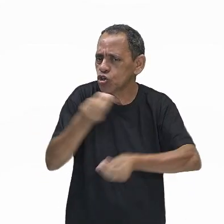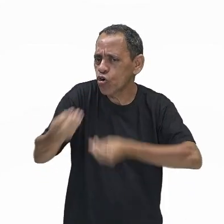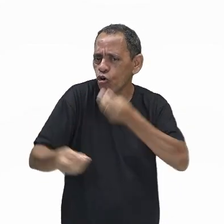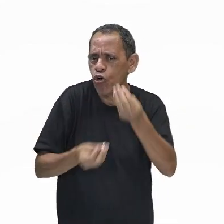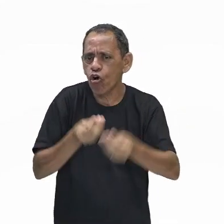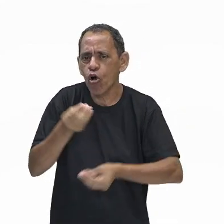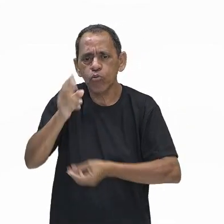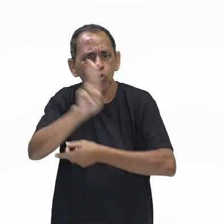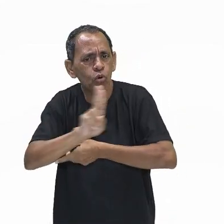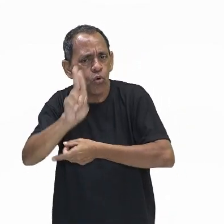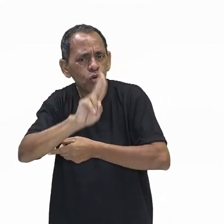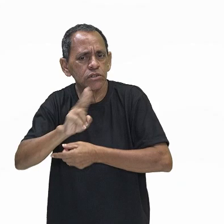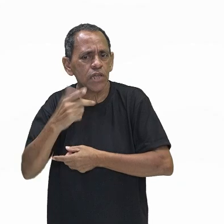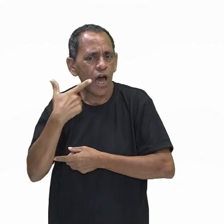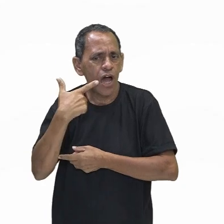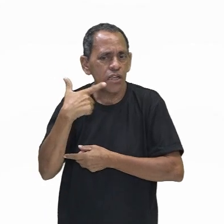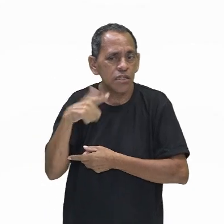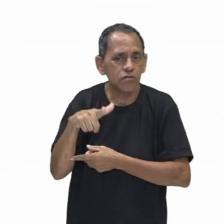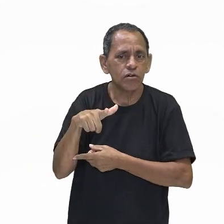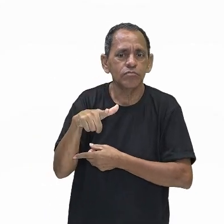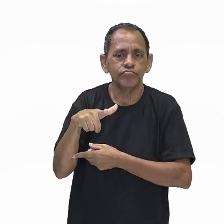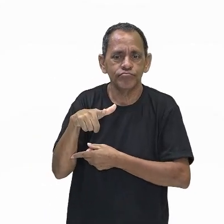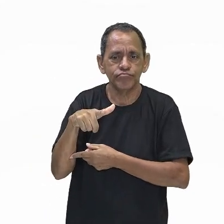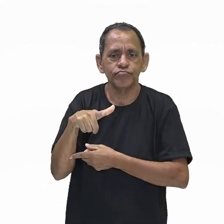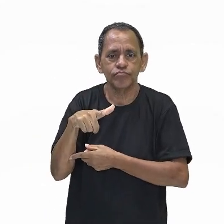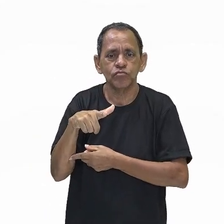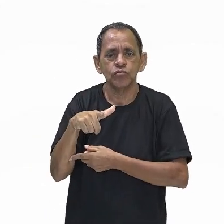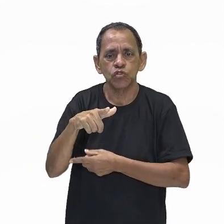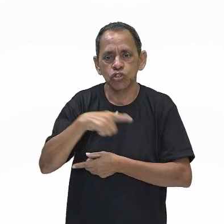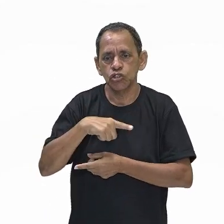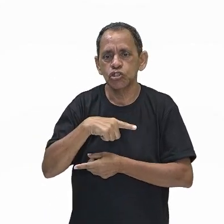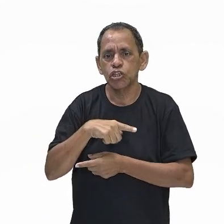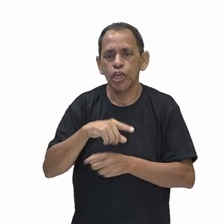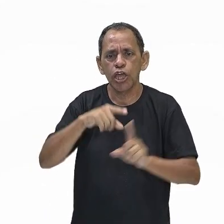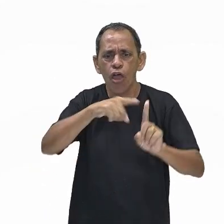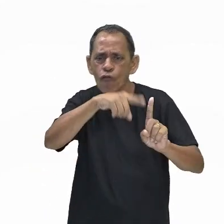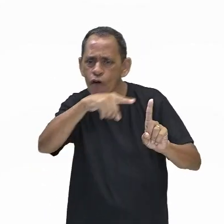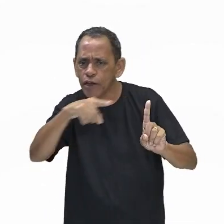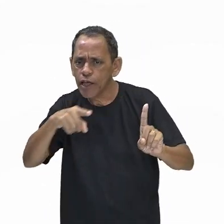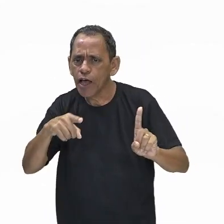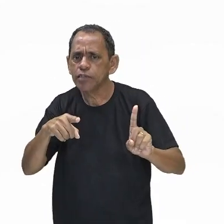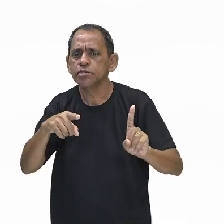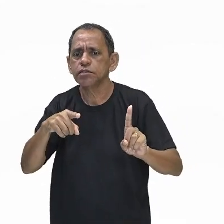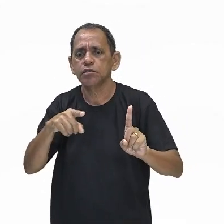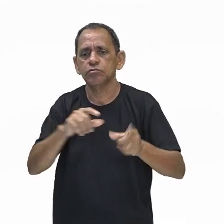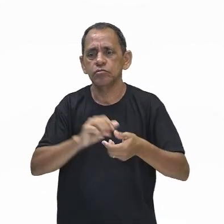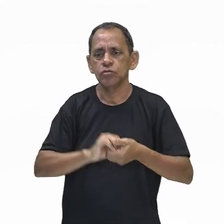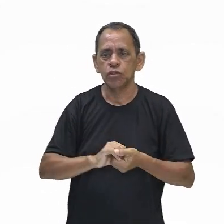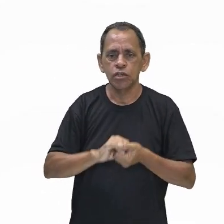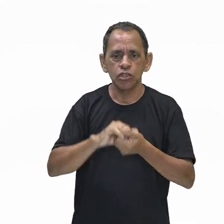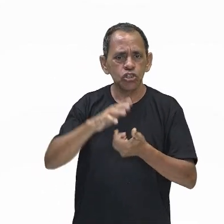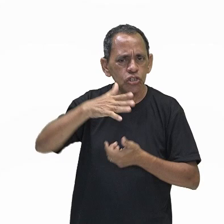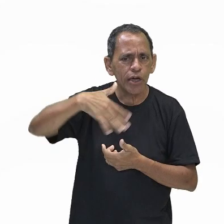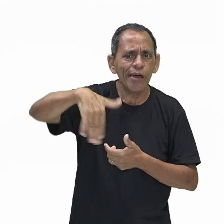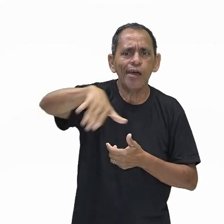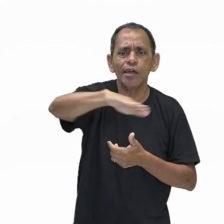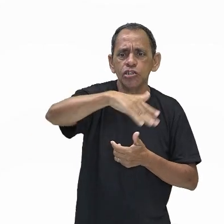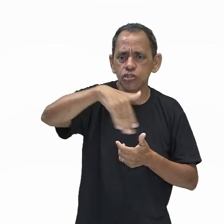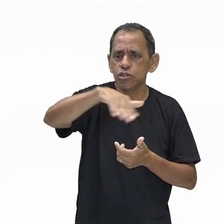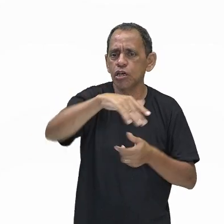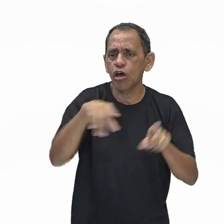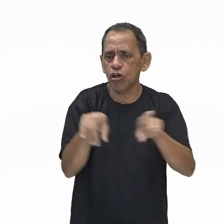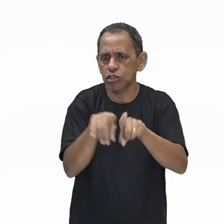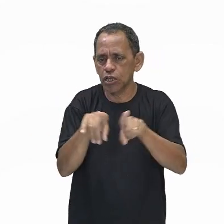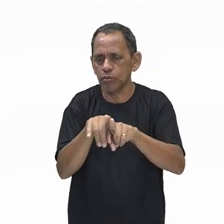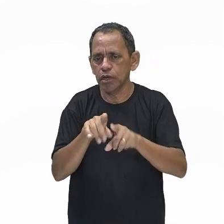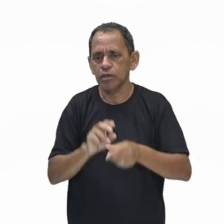ali como no nosso dia a dia. Aí nós temos a variação geográfica, também chamada de diatópica, está relacionada à região. Aí vejam